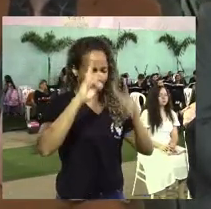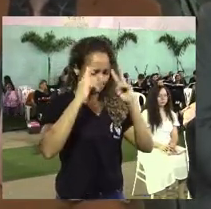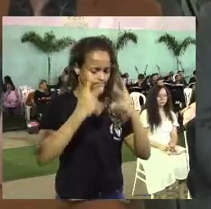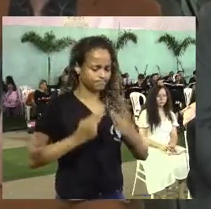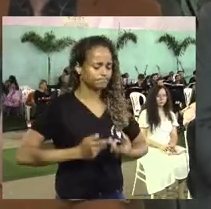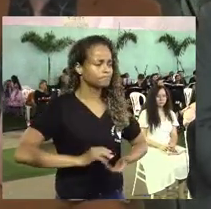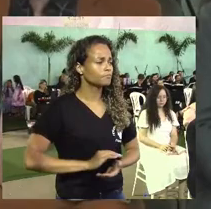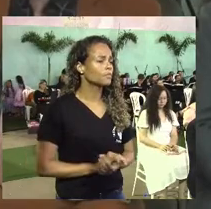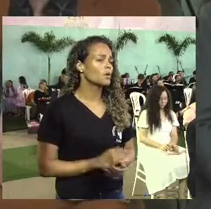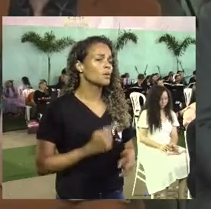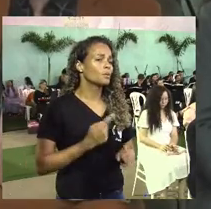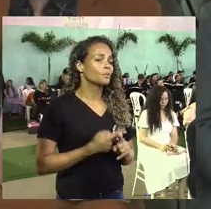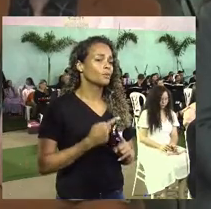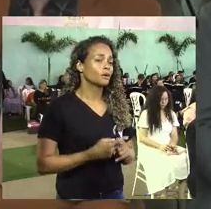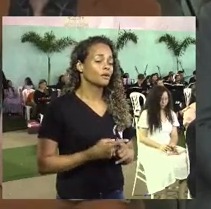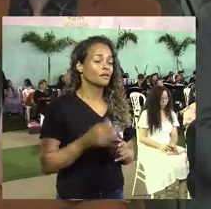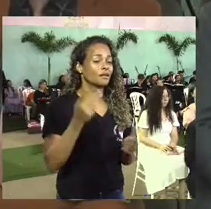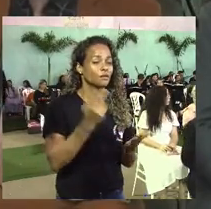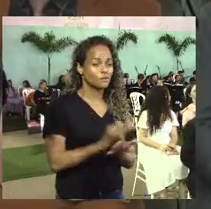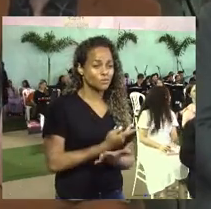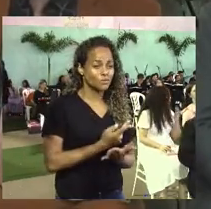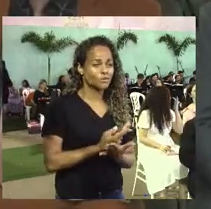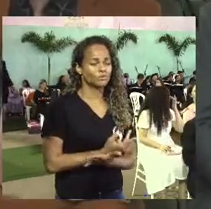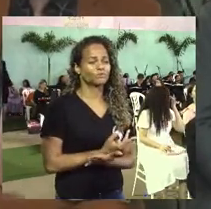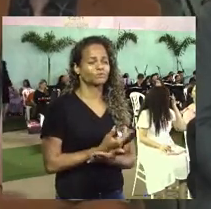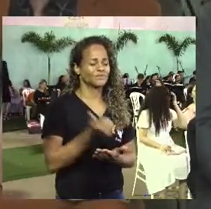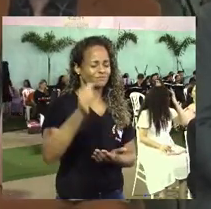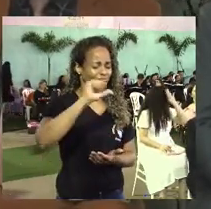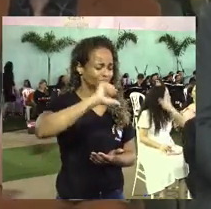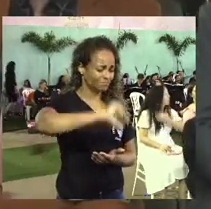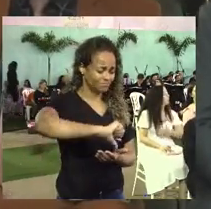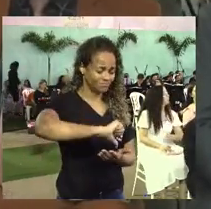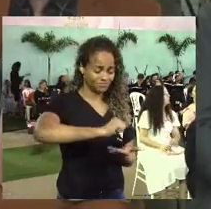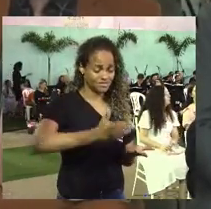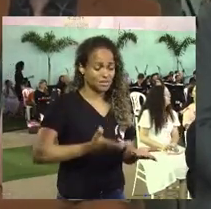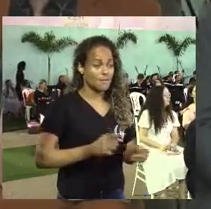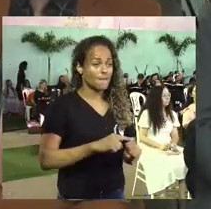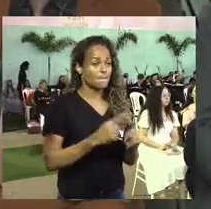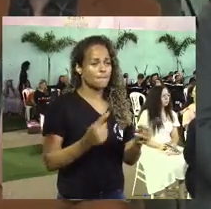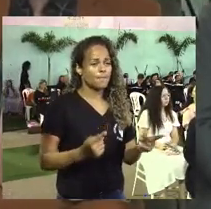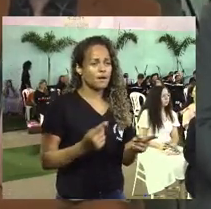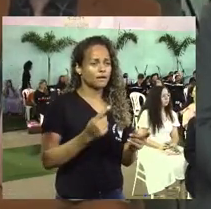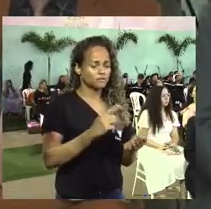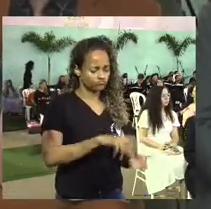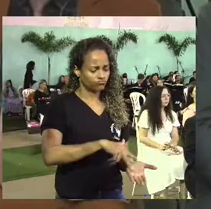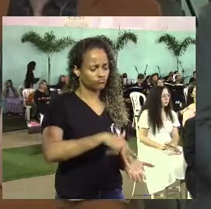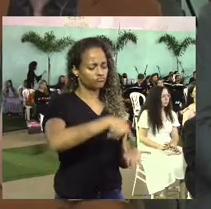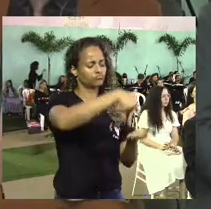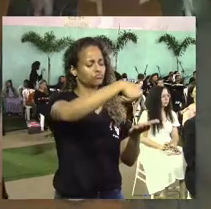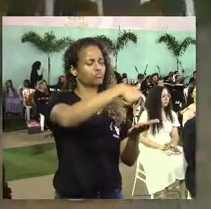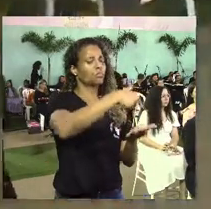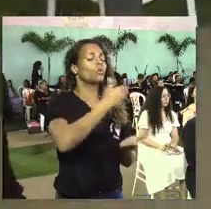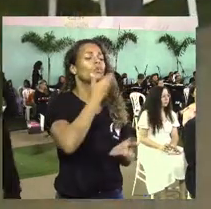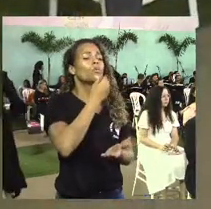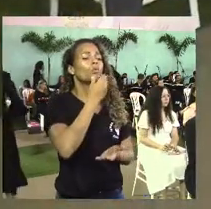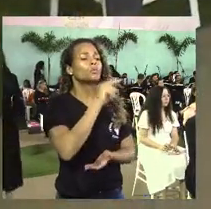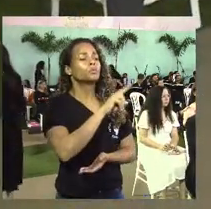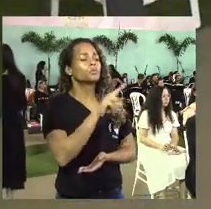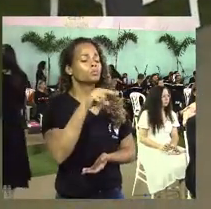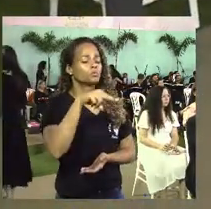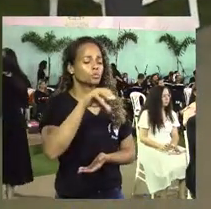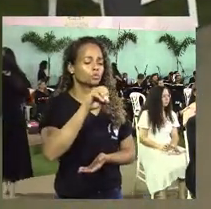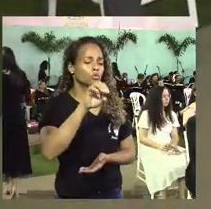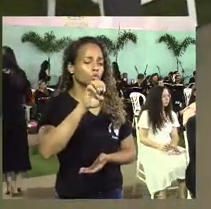tal em uma grande depravação mas Deus levanta um homem chamado Noé com uma